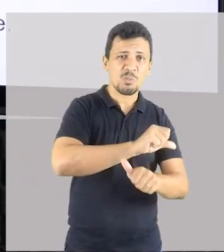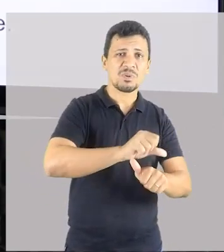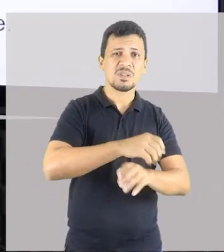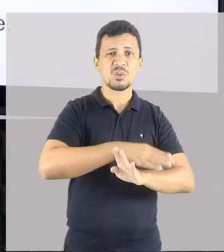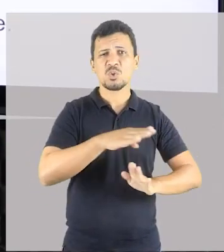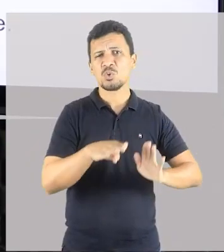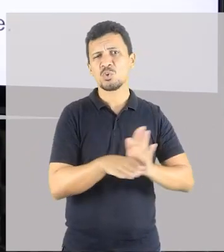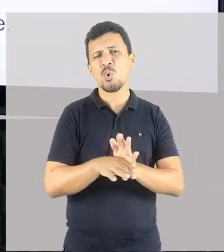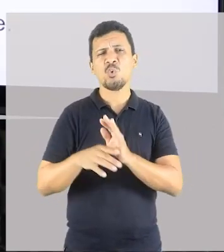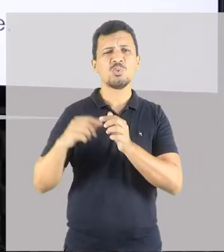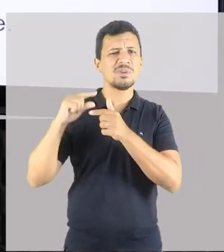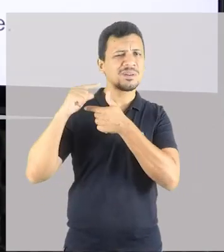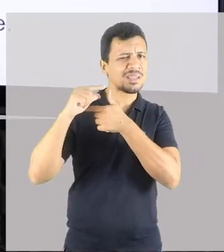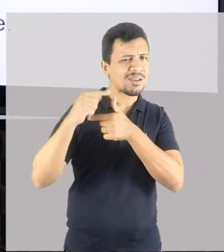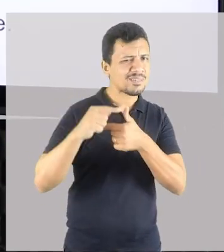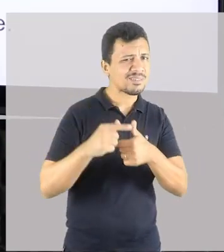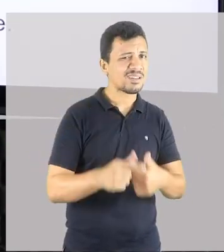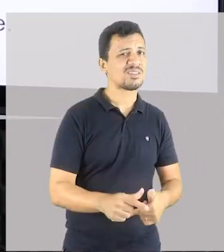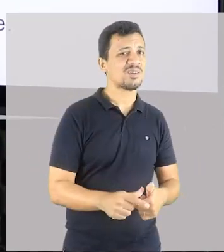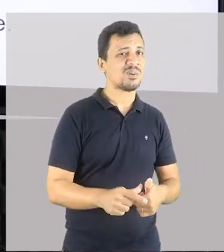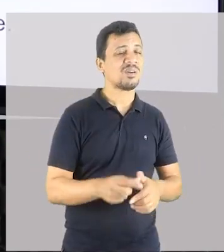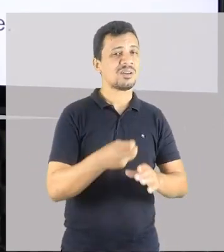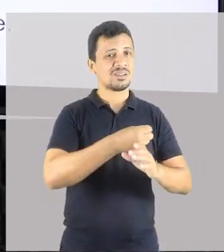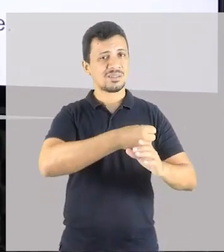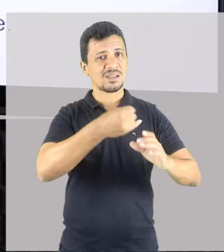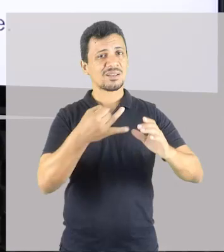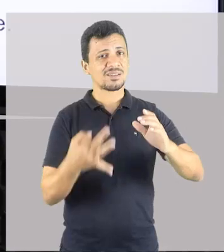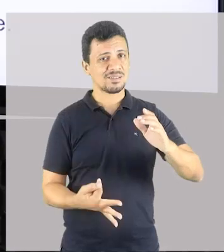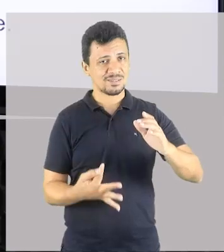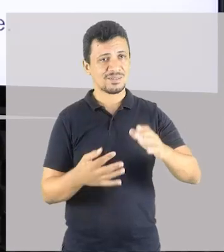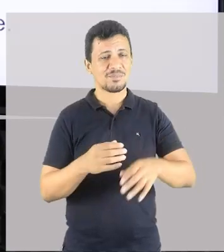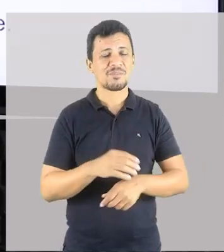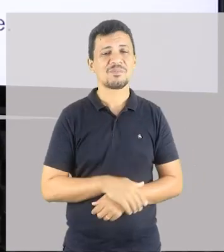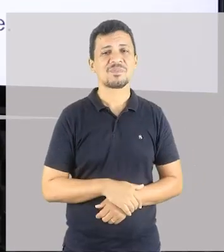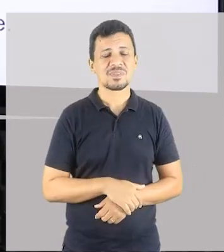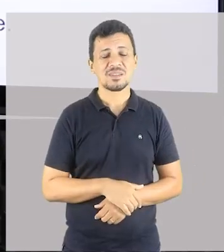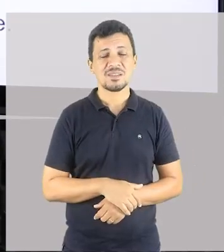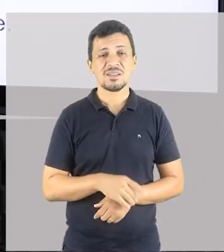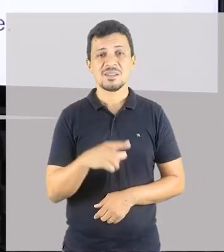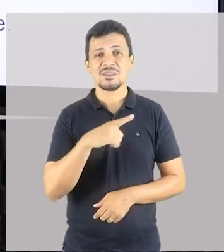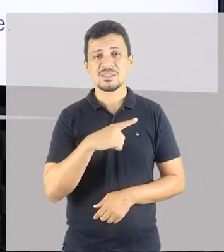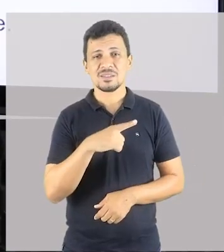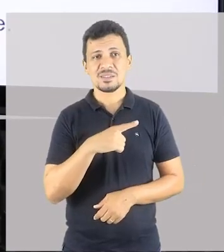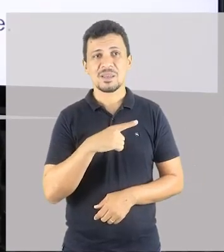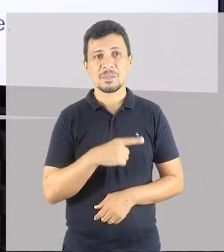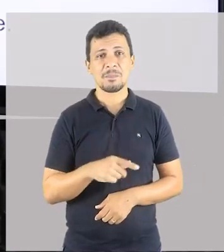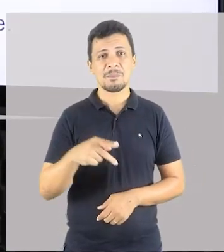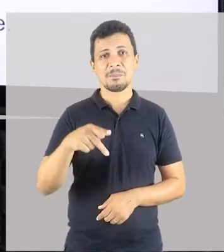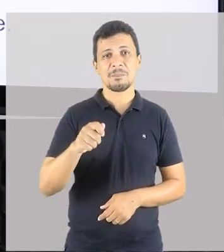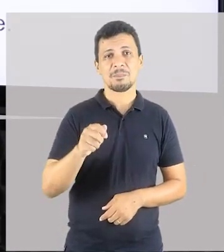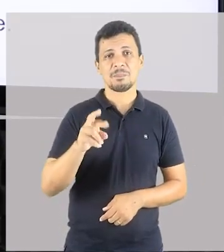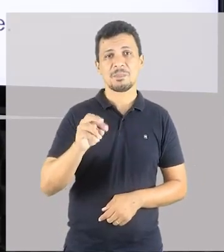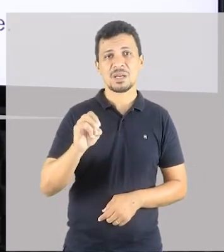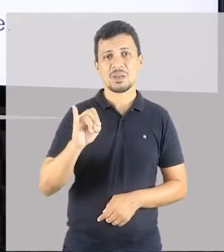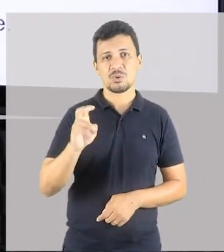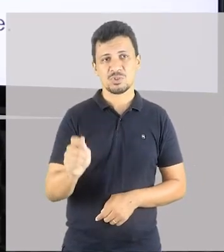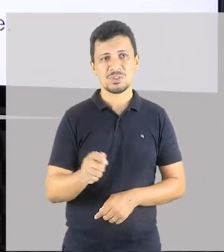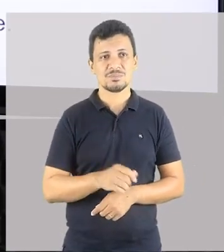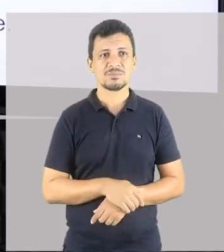aquela tradição que está caracterizada nessas escolas. Então, nós vamos ter construções de paródias em relação a